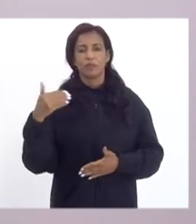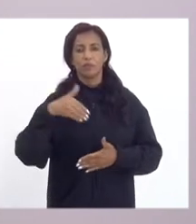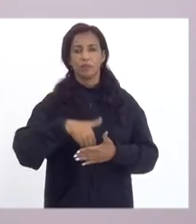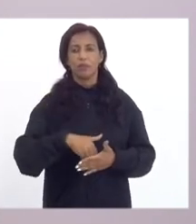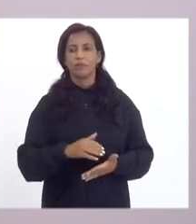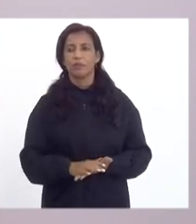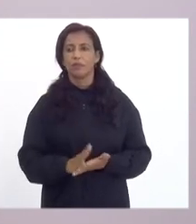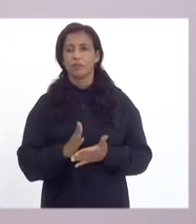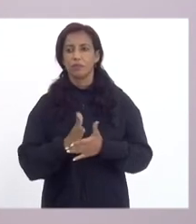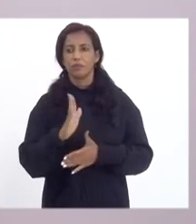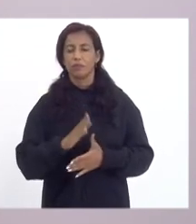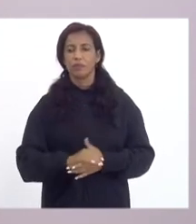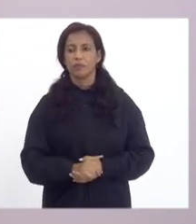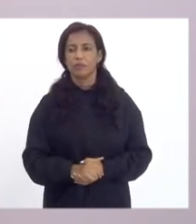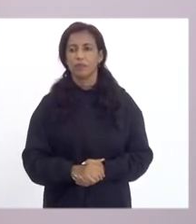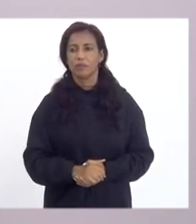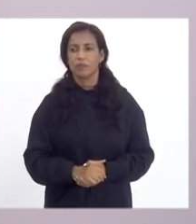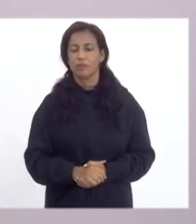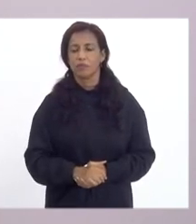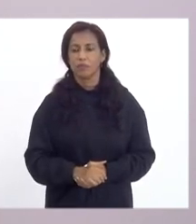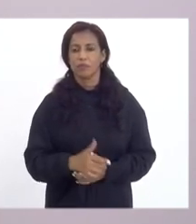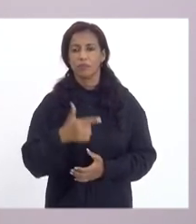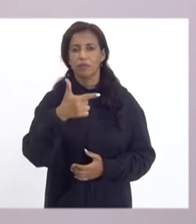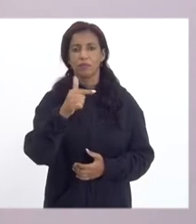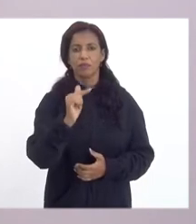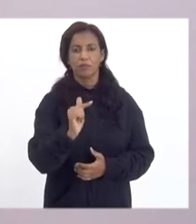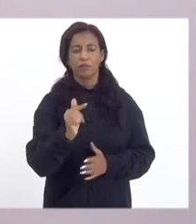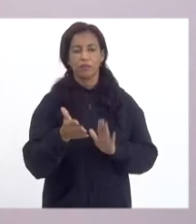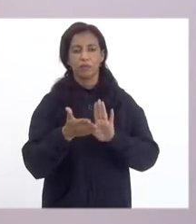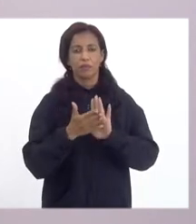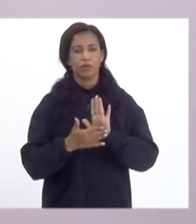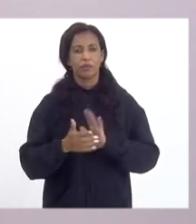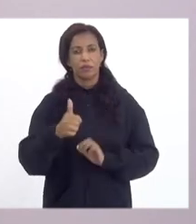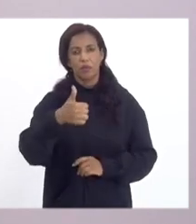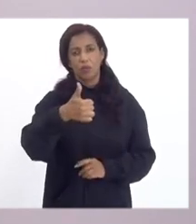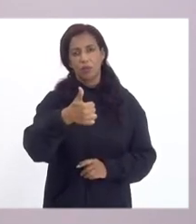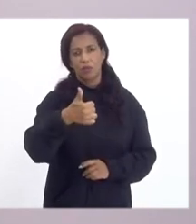em votação, aprovado. 27 da pauta, projeto de lei